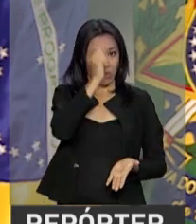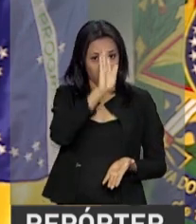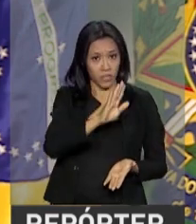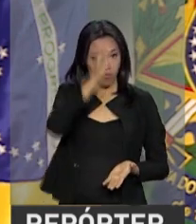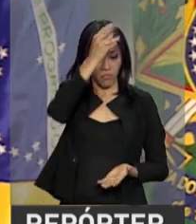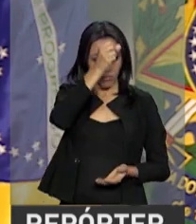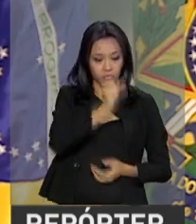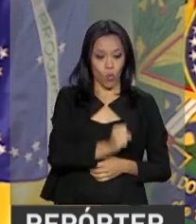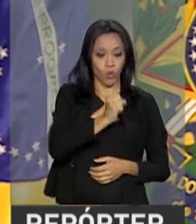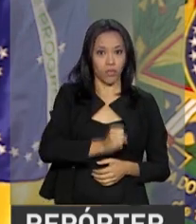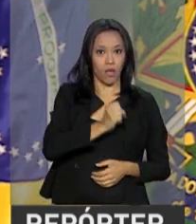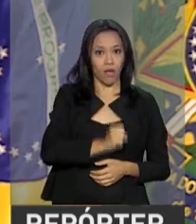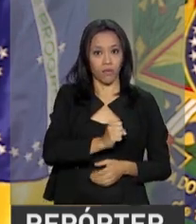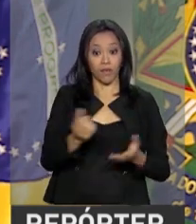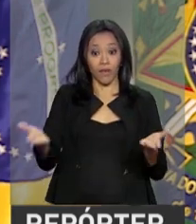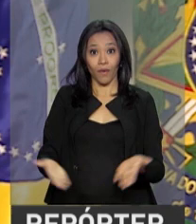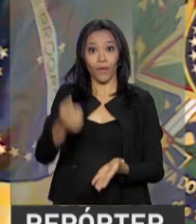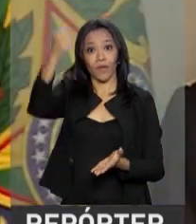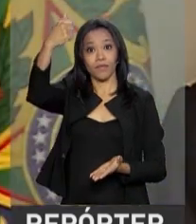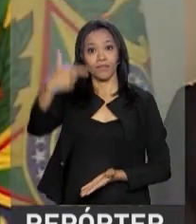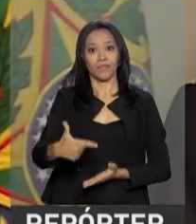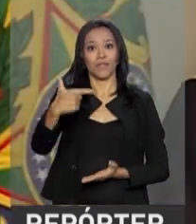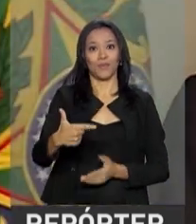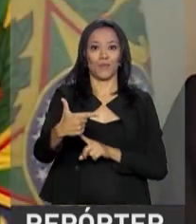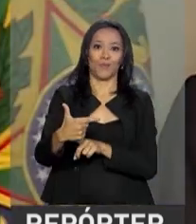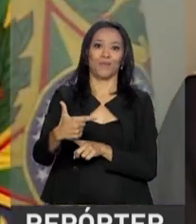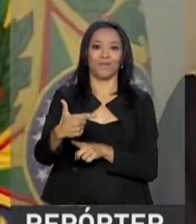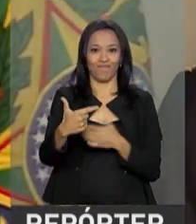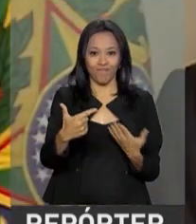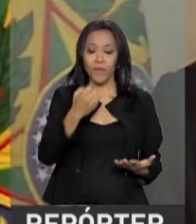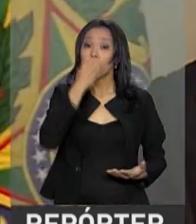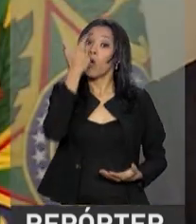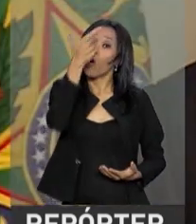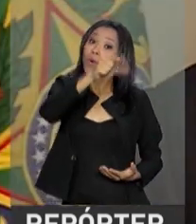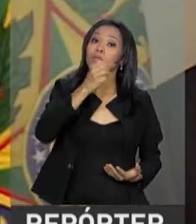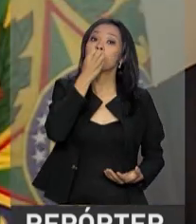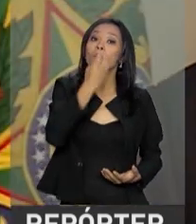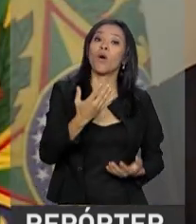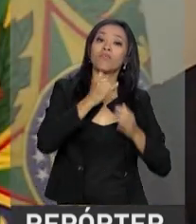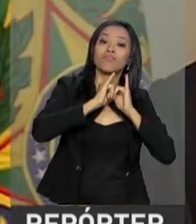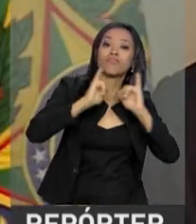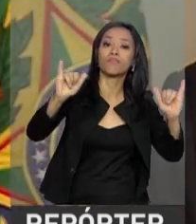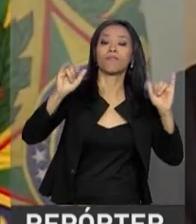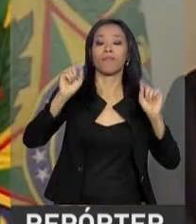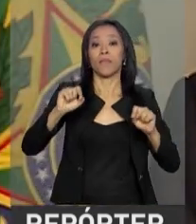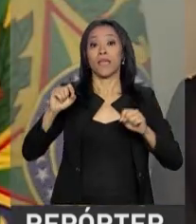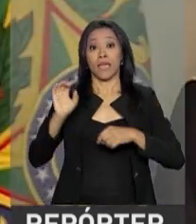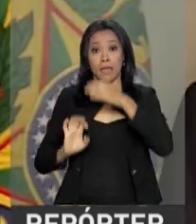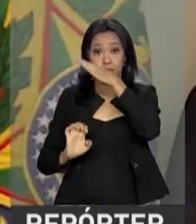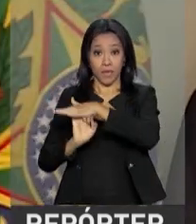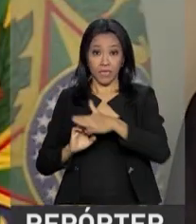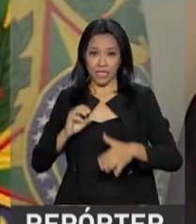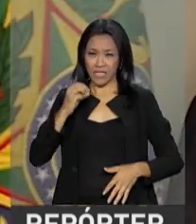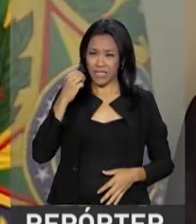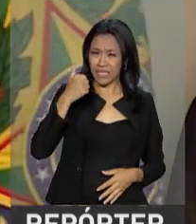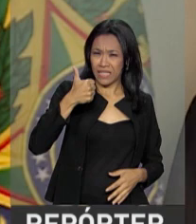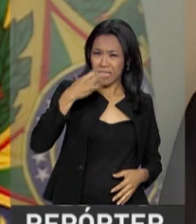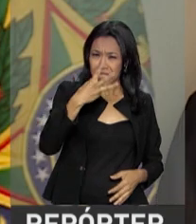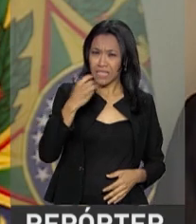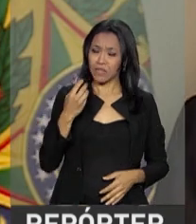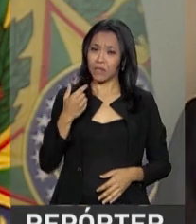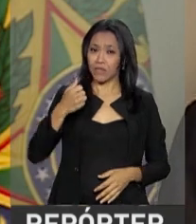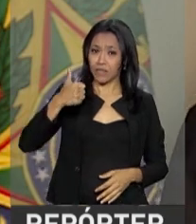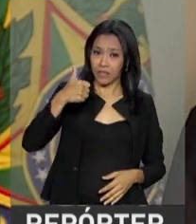e agora repito está em segundo lugar outra boa notícia é que a petrobras bateu recorde 312 bilhões